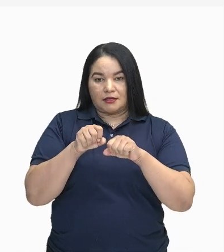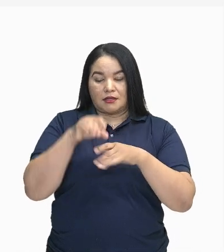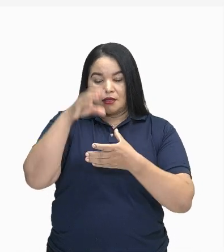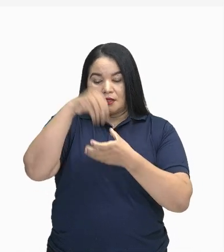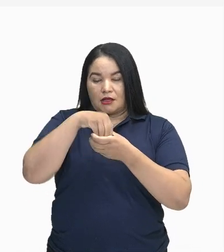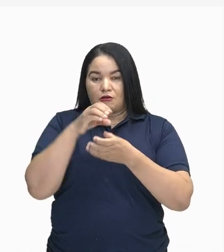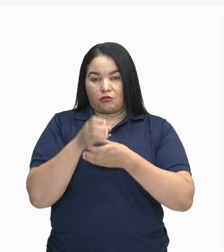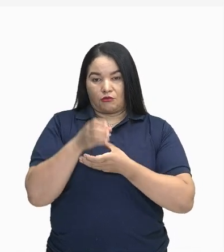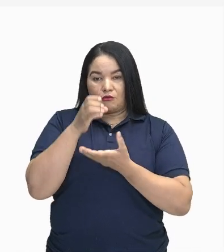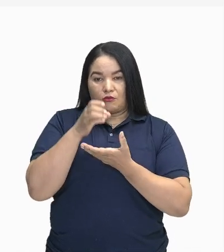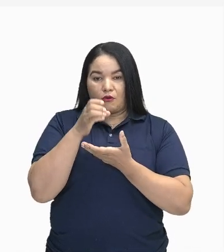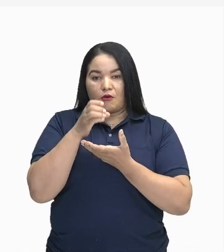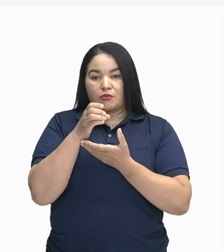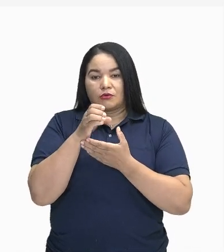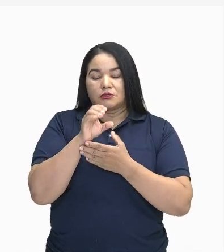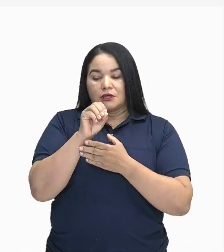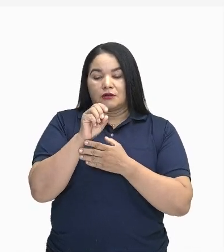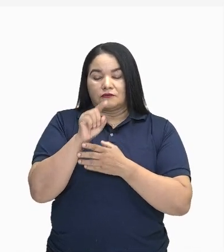custa